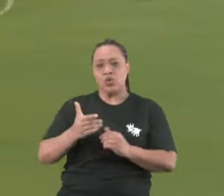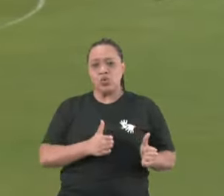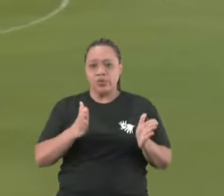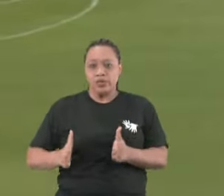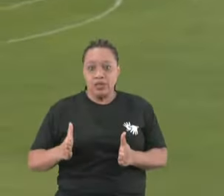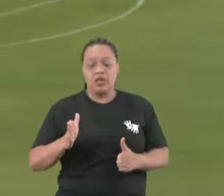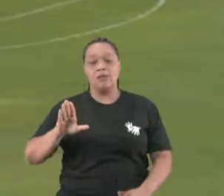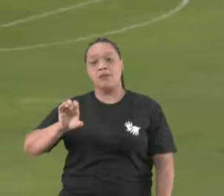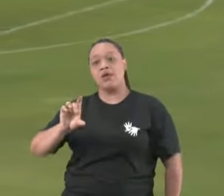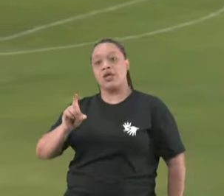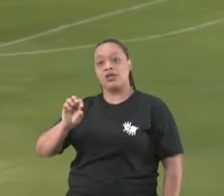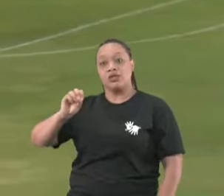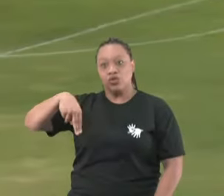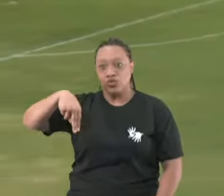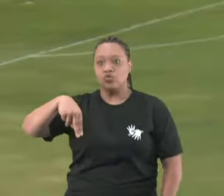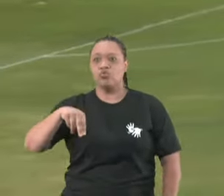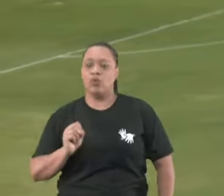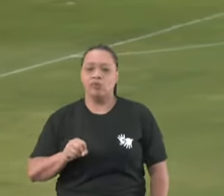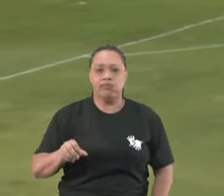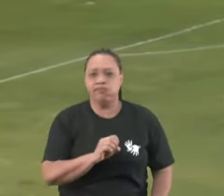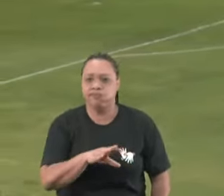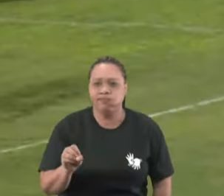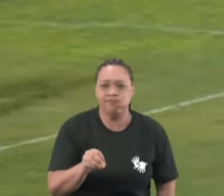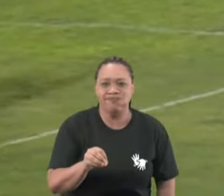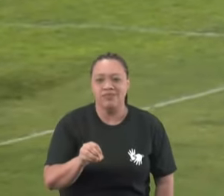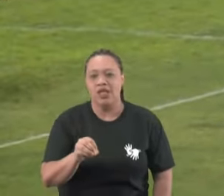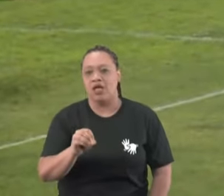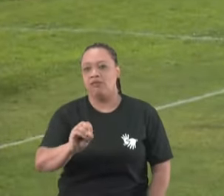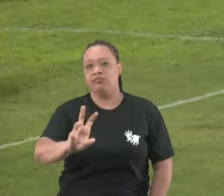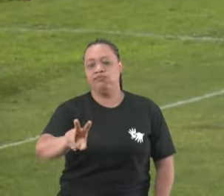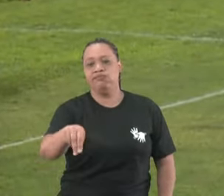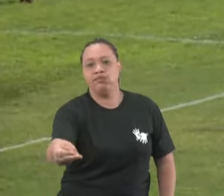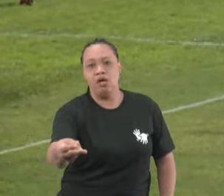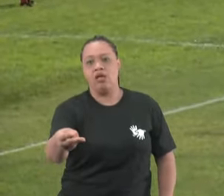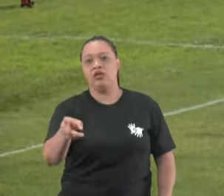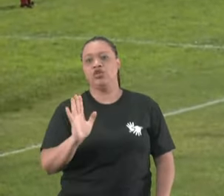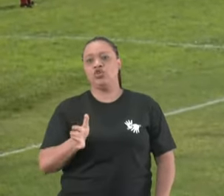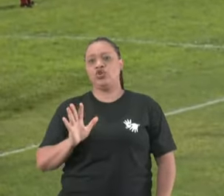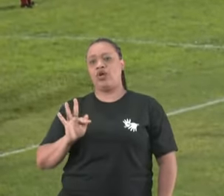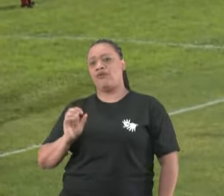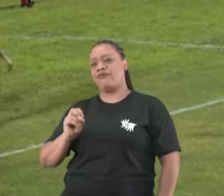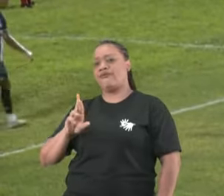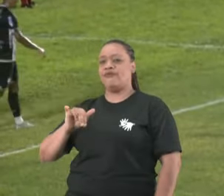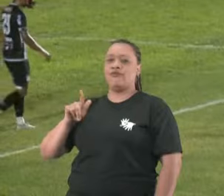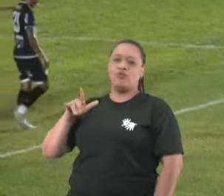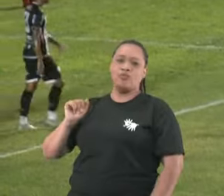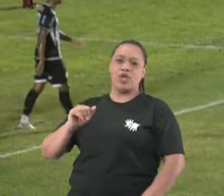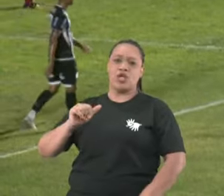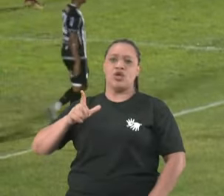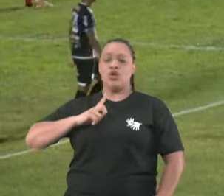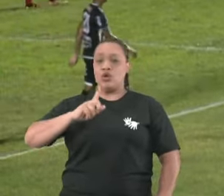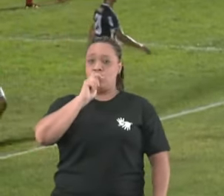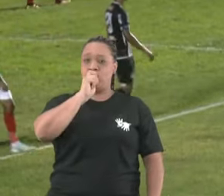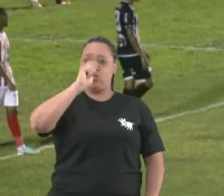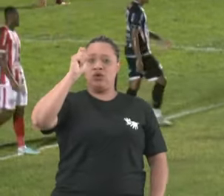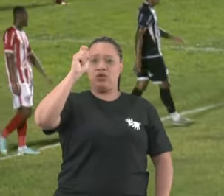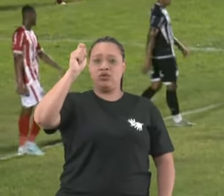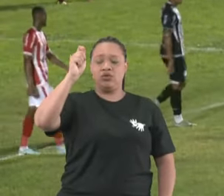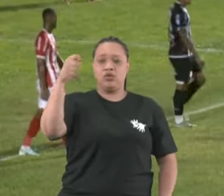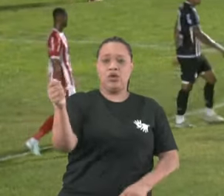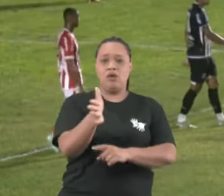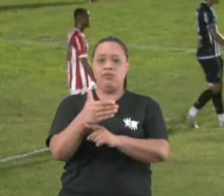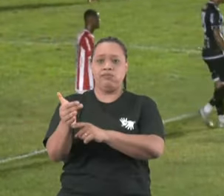Edilson, pôs na frente. Mas aí na frente dele já tinha um Formiga. Ele forçou a barra por... Olha a vibração do